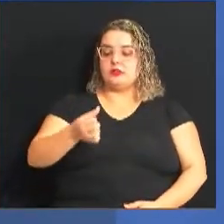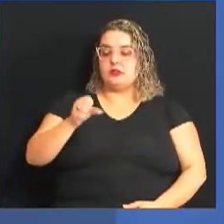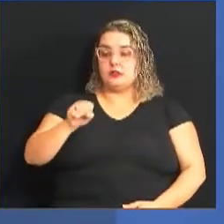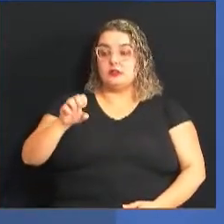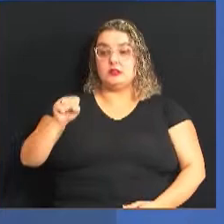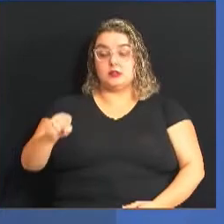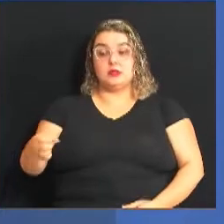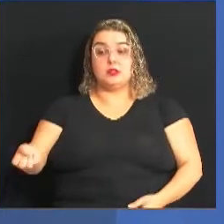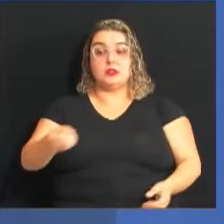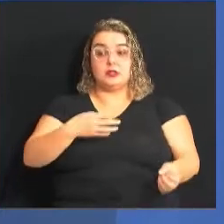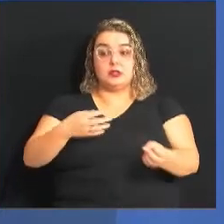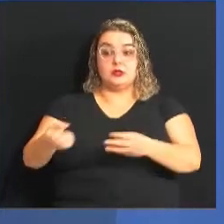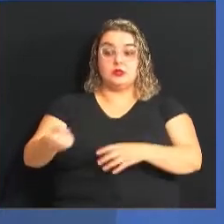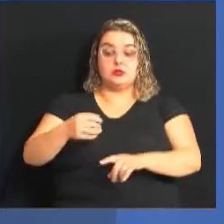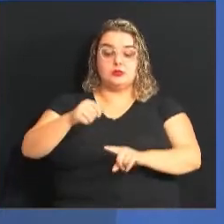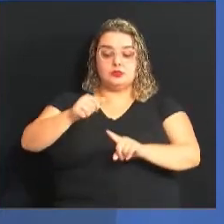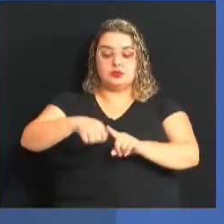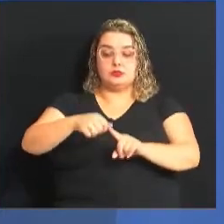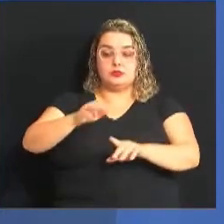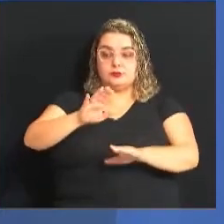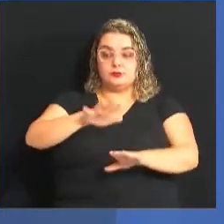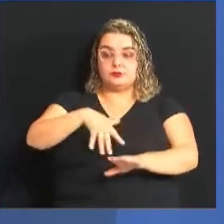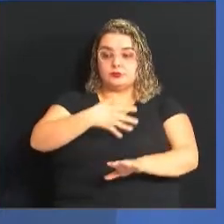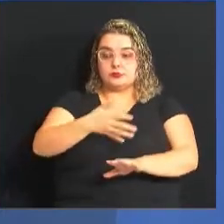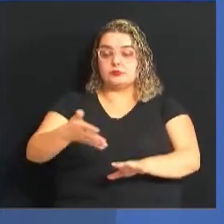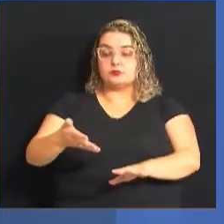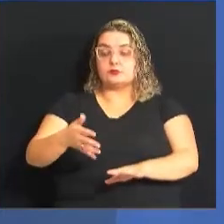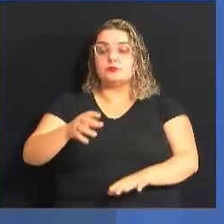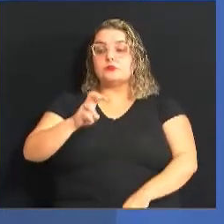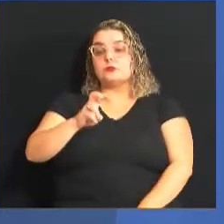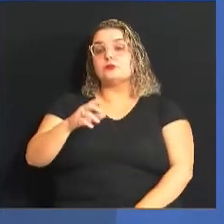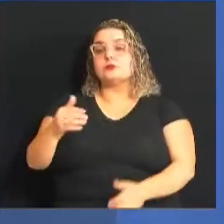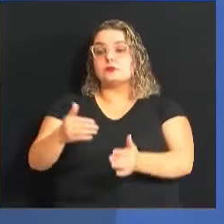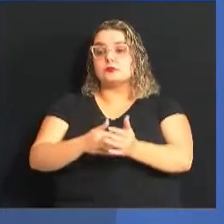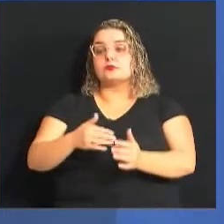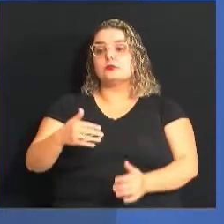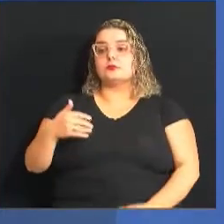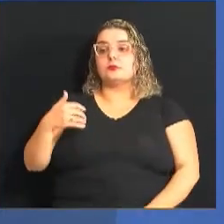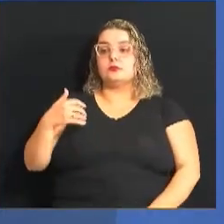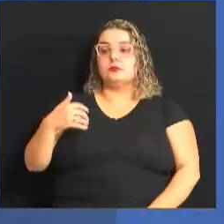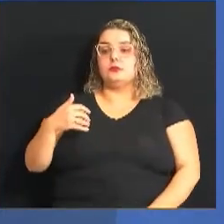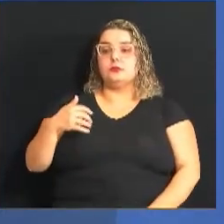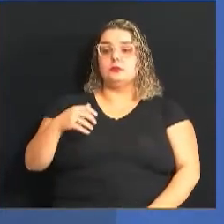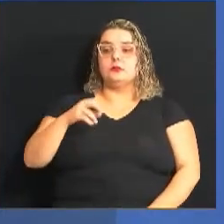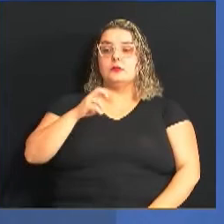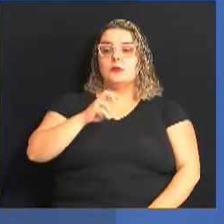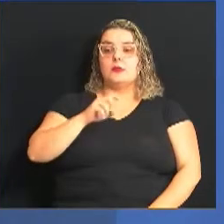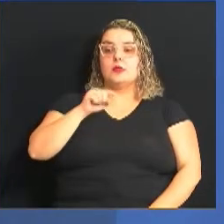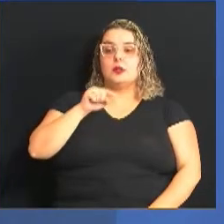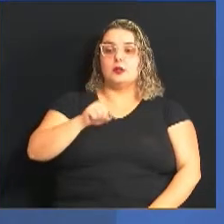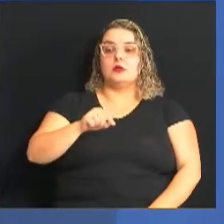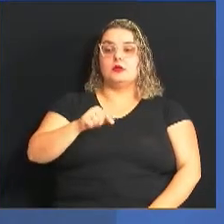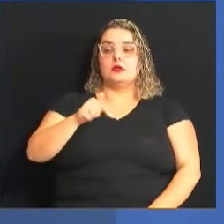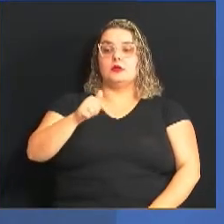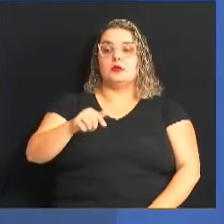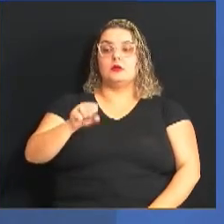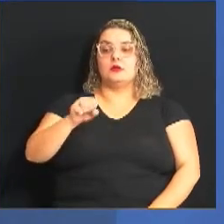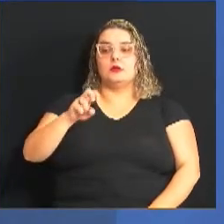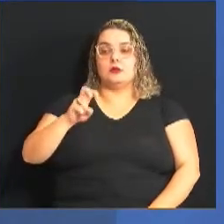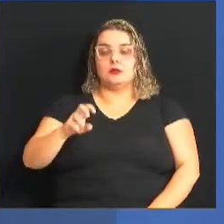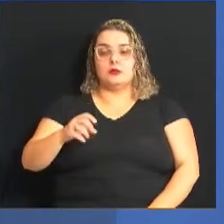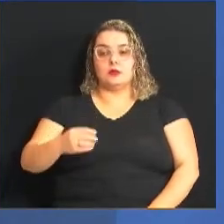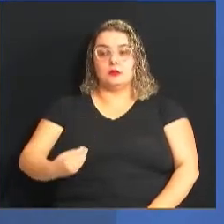atualizaram as carteiras com 5 a 14 5975 compareceram aos postos de saúde